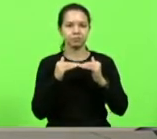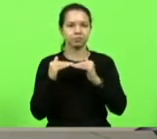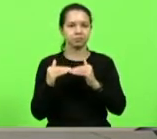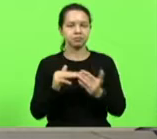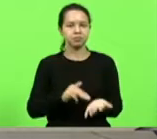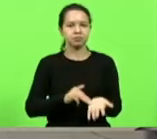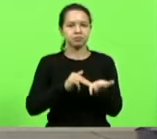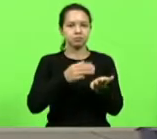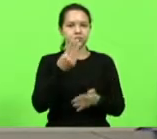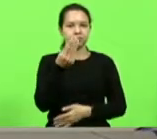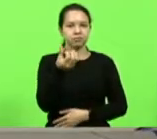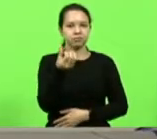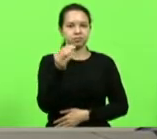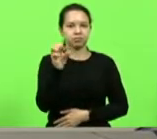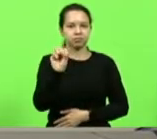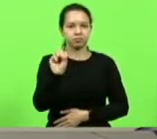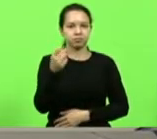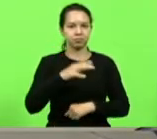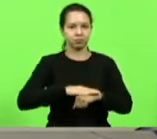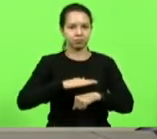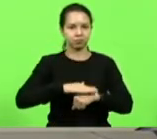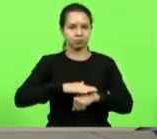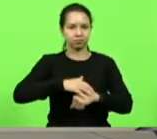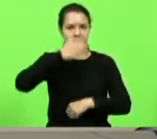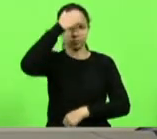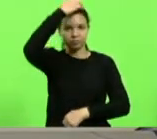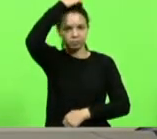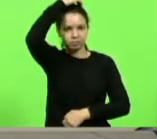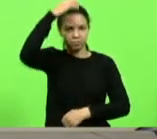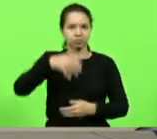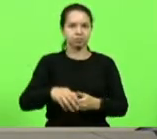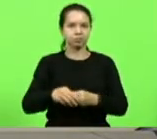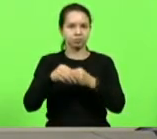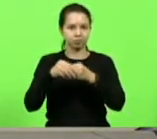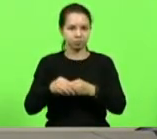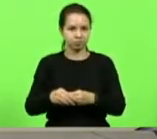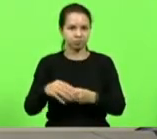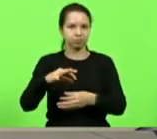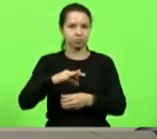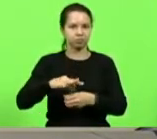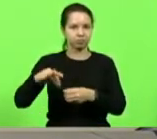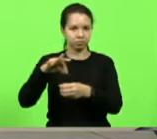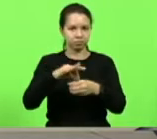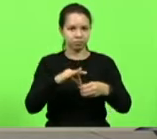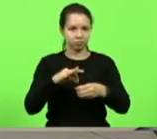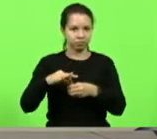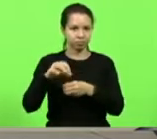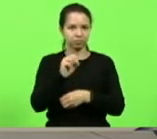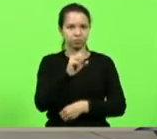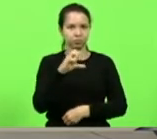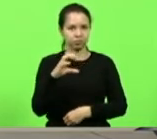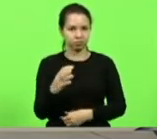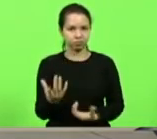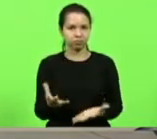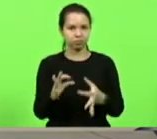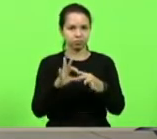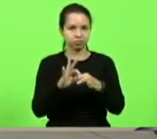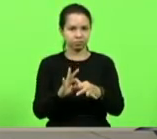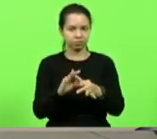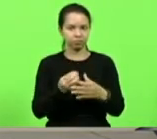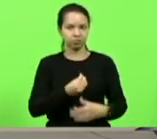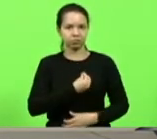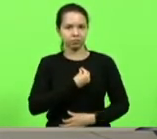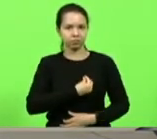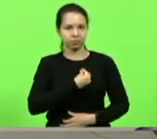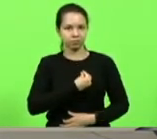Moção 368, autor deputado Coronel Mocelin, cumprimentando as entidades catarinenses que formaram a Aliança pela Vida, em discussão.